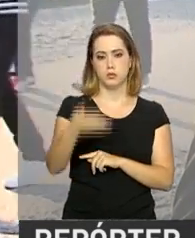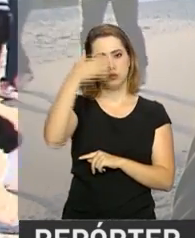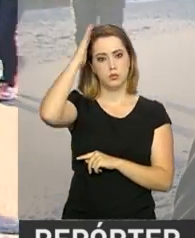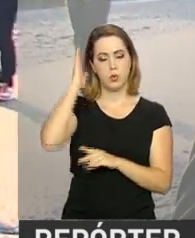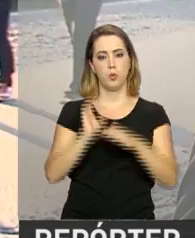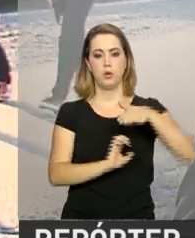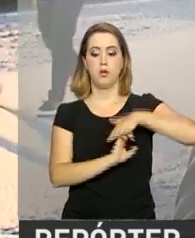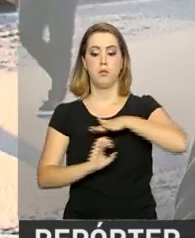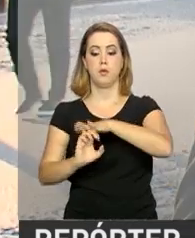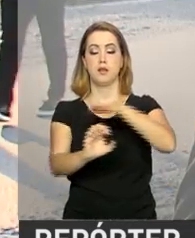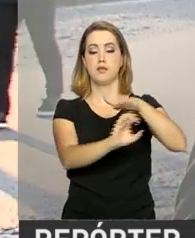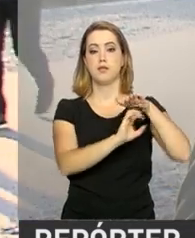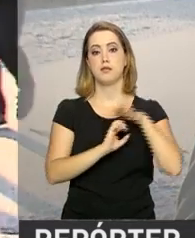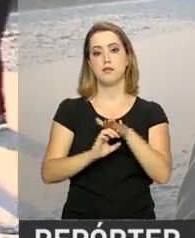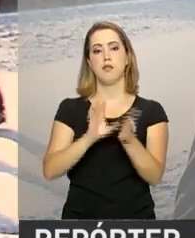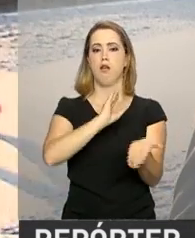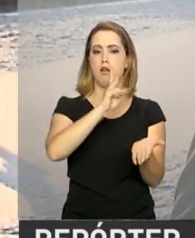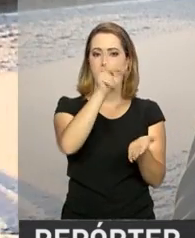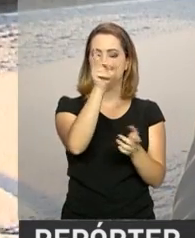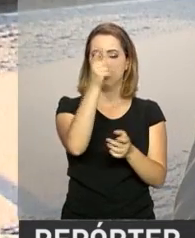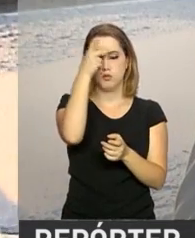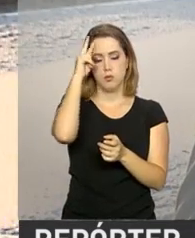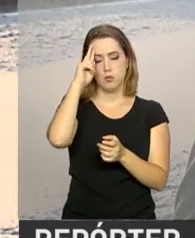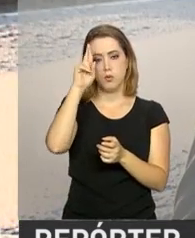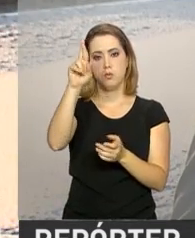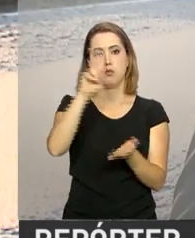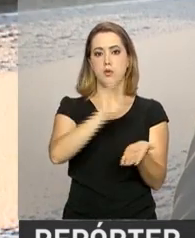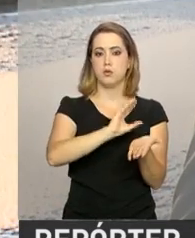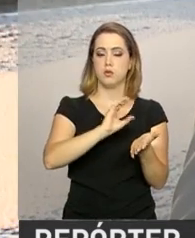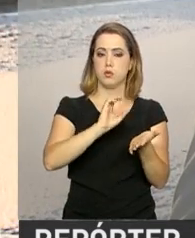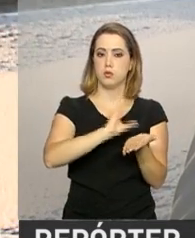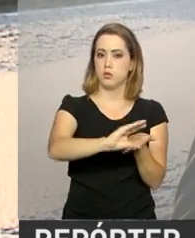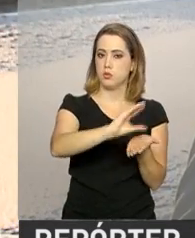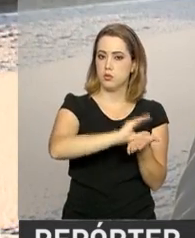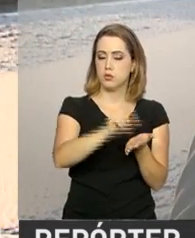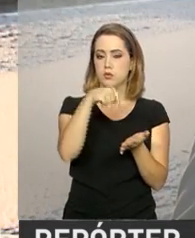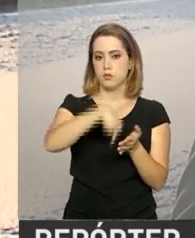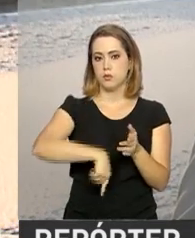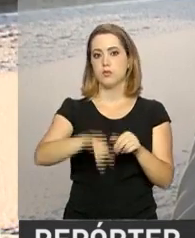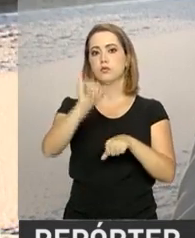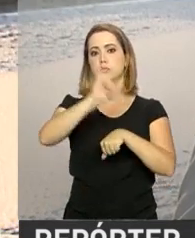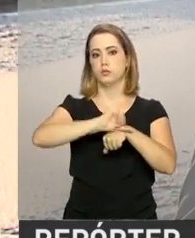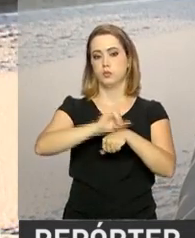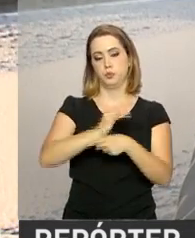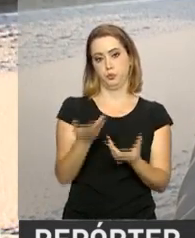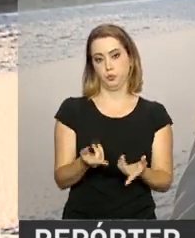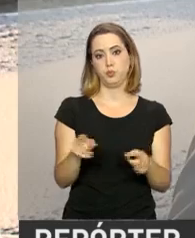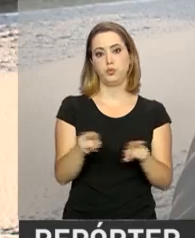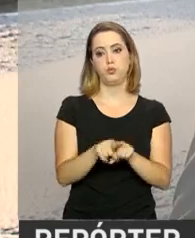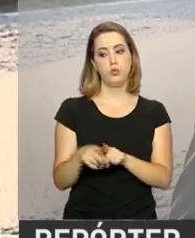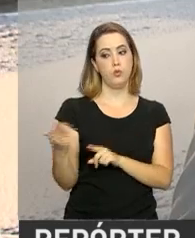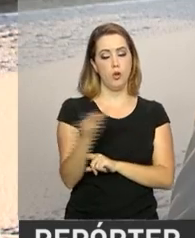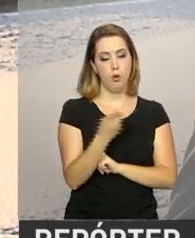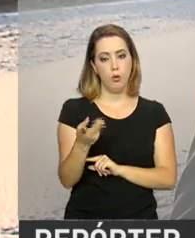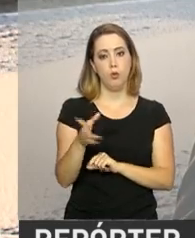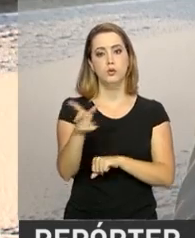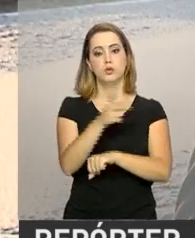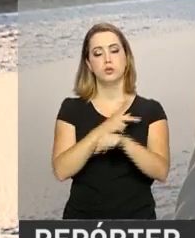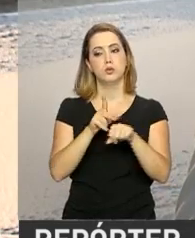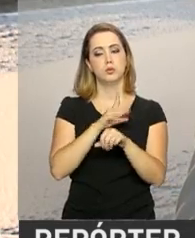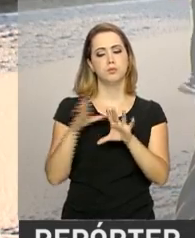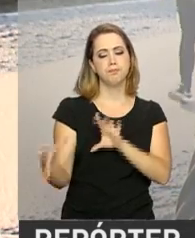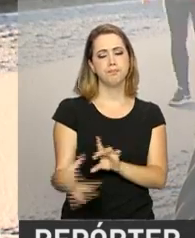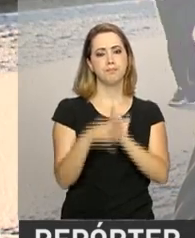empresários e investidores japoneses aqui em Tóquio Brasil e Japão tem fortes humanos e